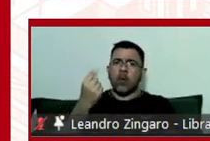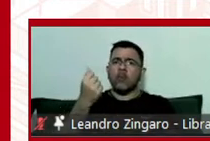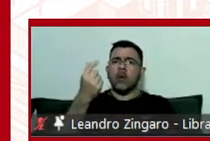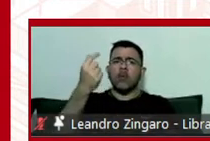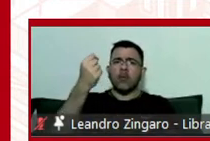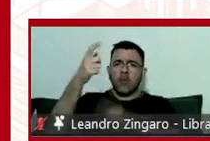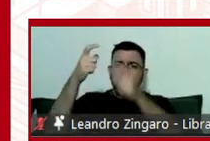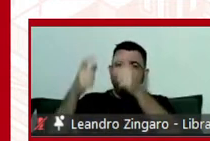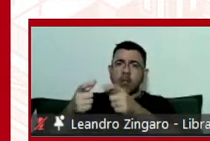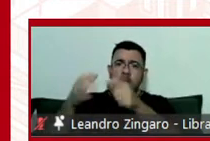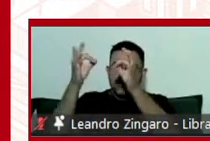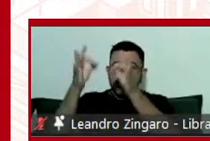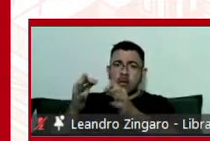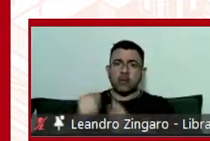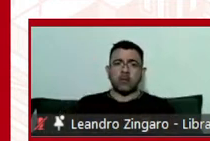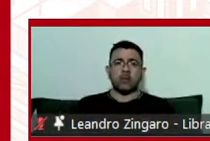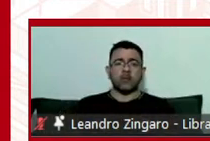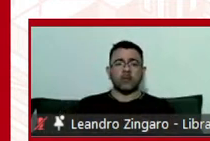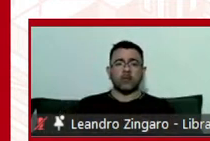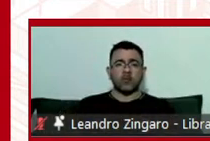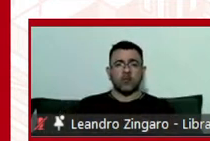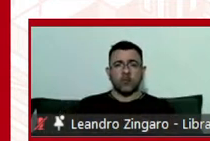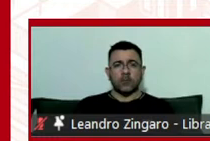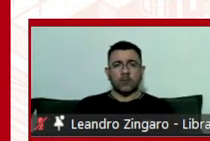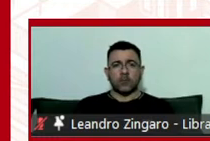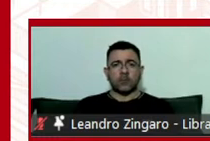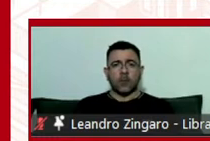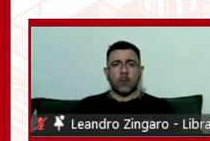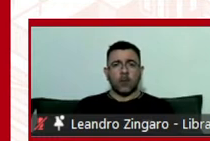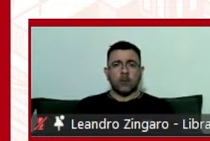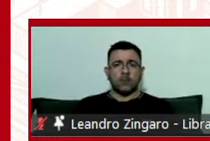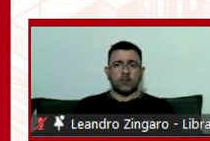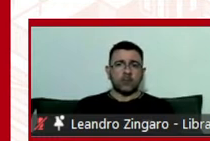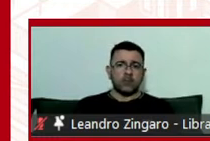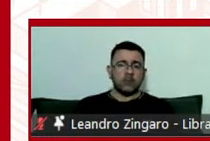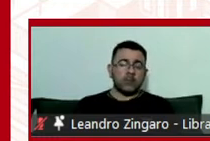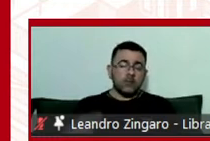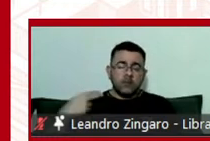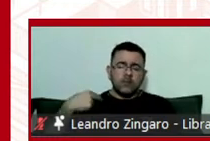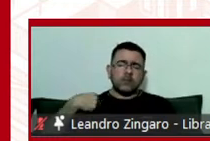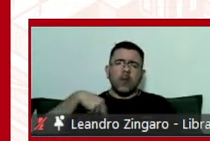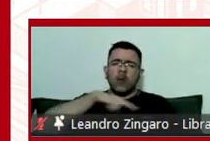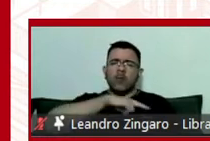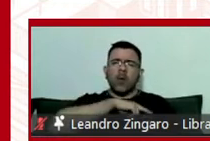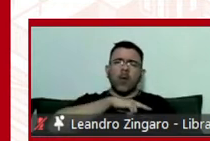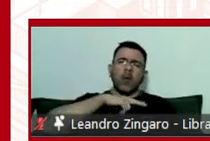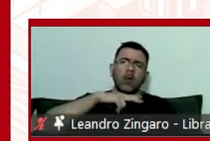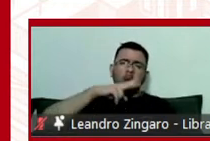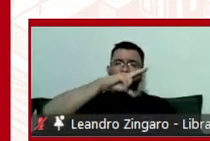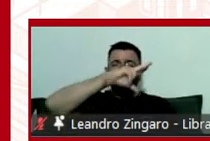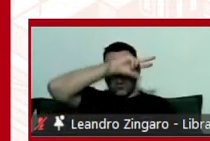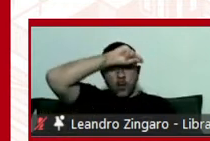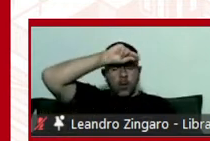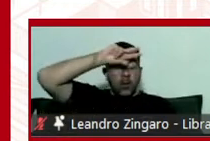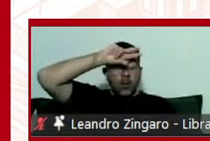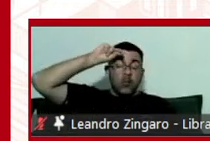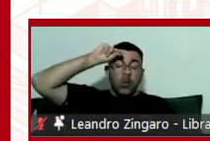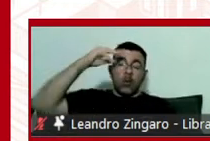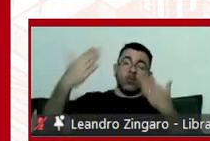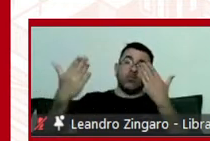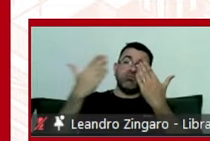então quando a gente vai criando um governo que toma decisão com dado eh avaliando dado avaliando Impacto